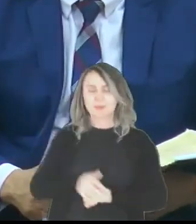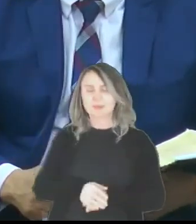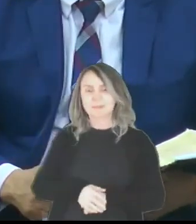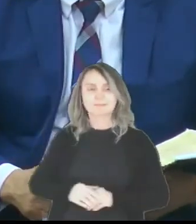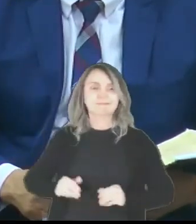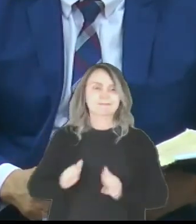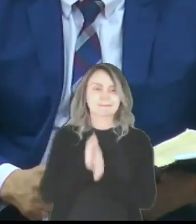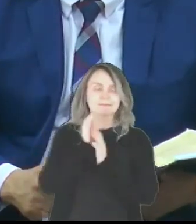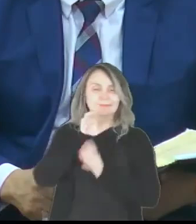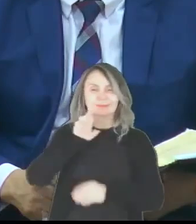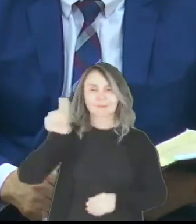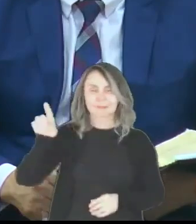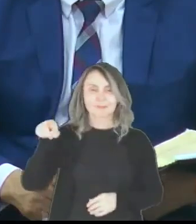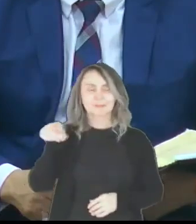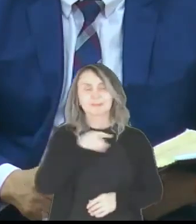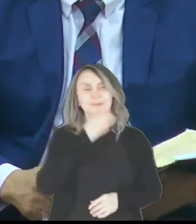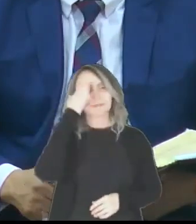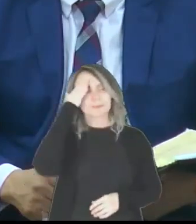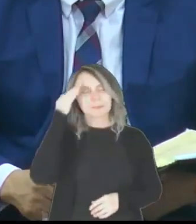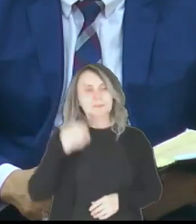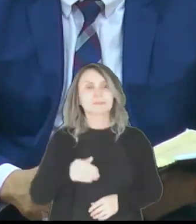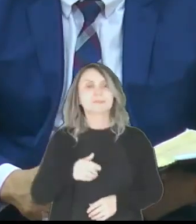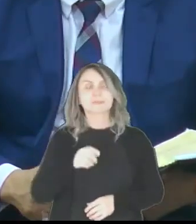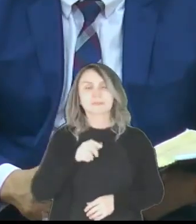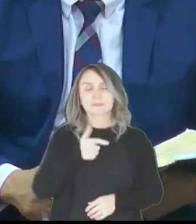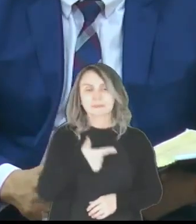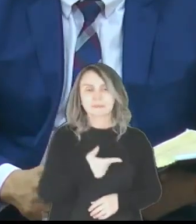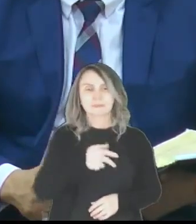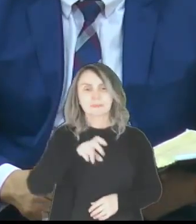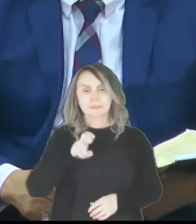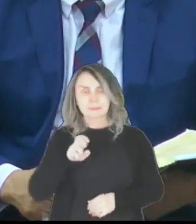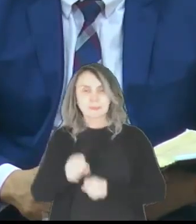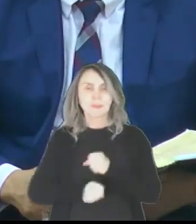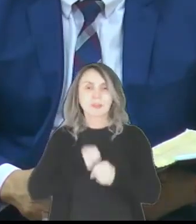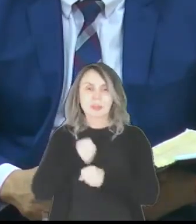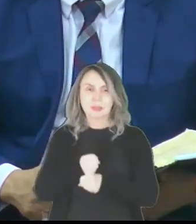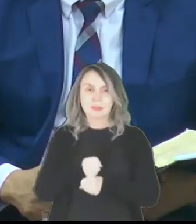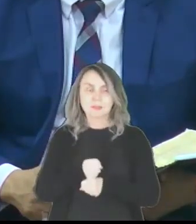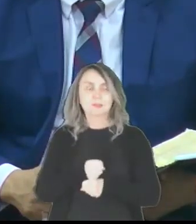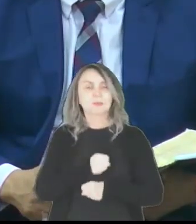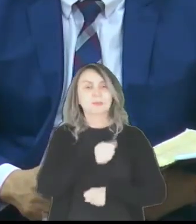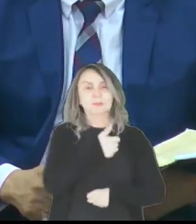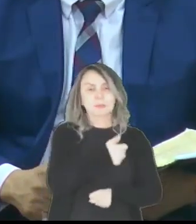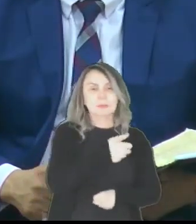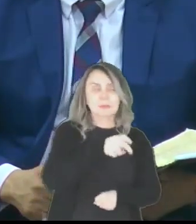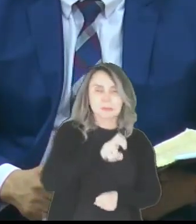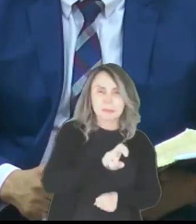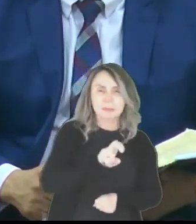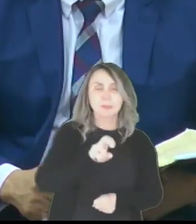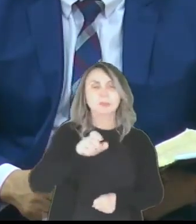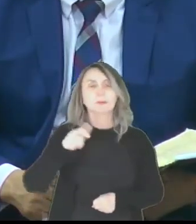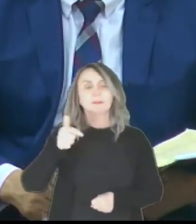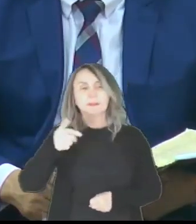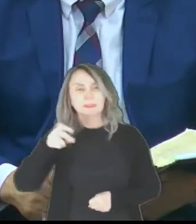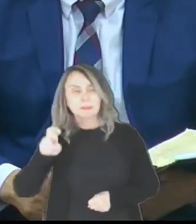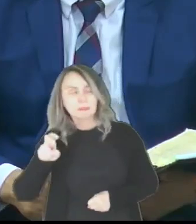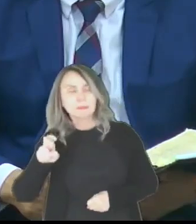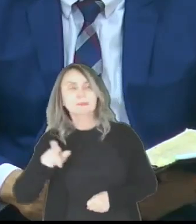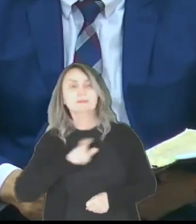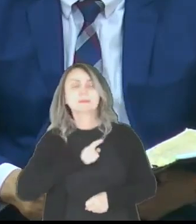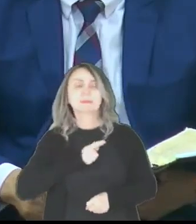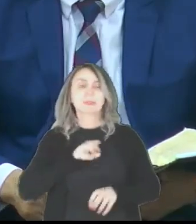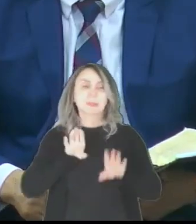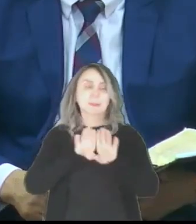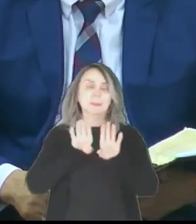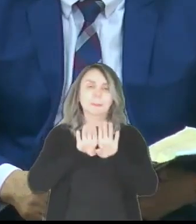Deus. Os irmãos sabem que de 25 em 25 anos tem uma porta santa em Roma, que o Papa ele abre,